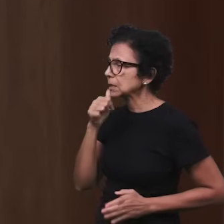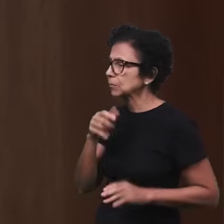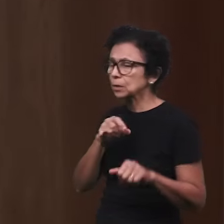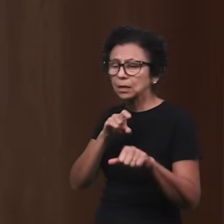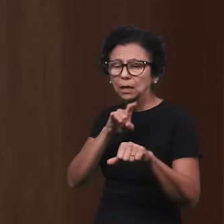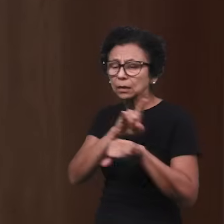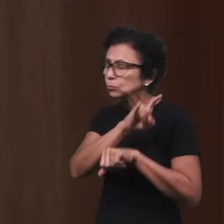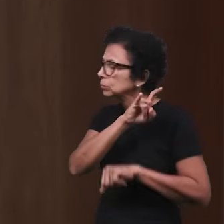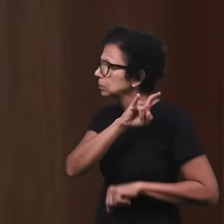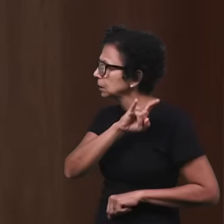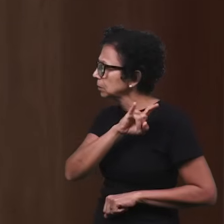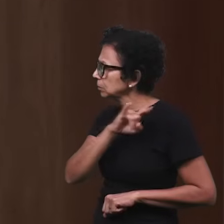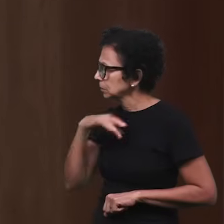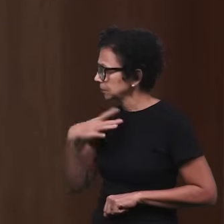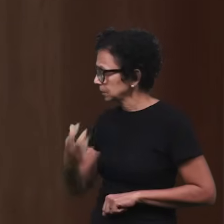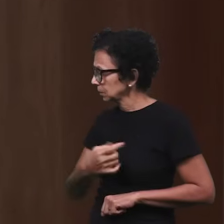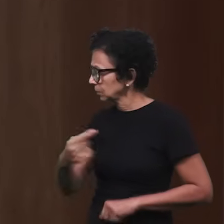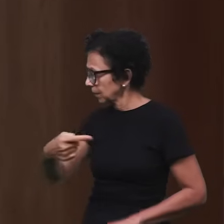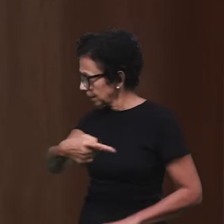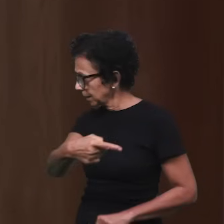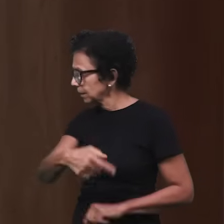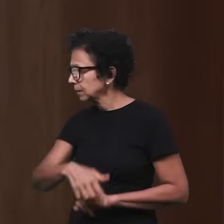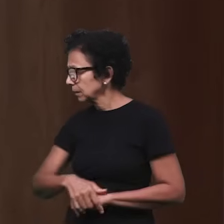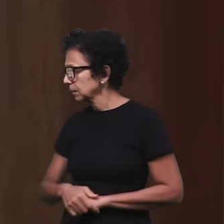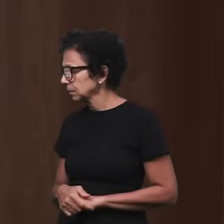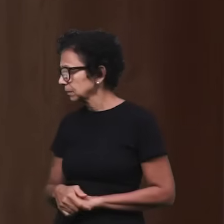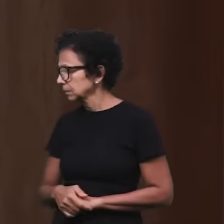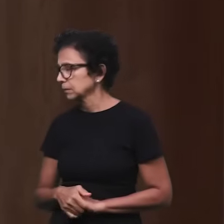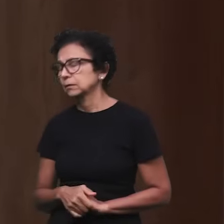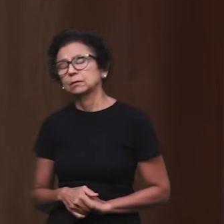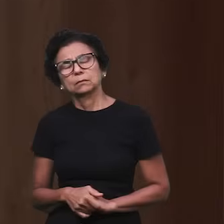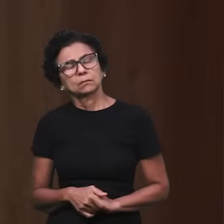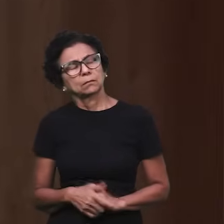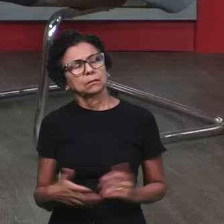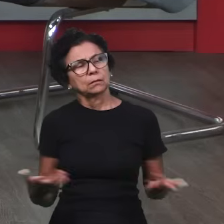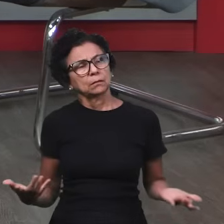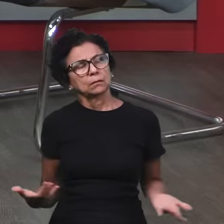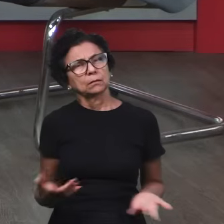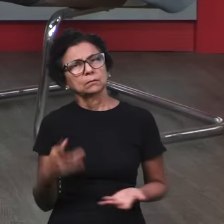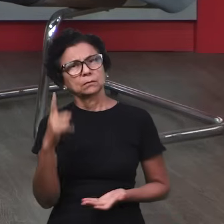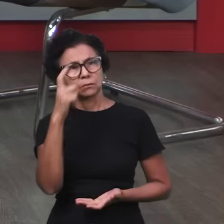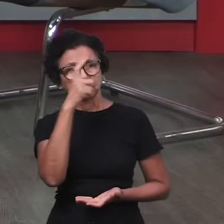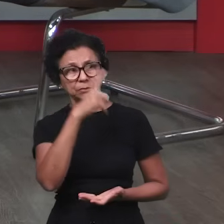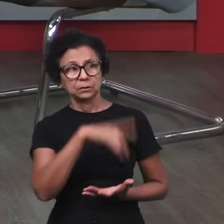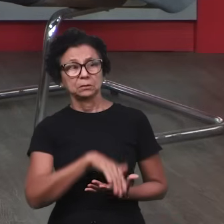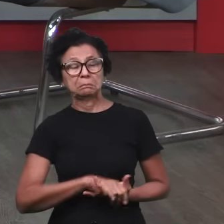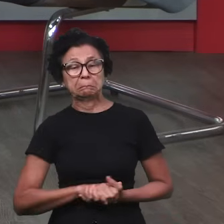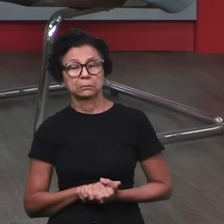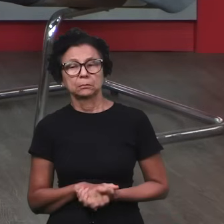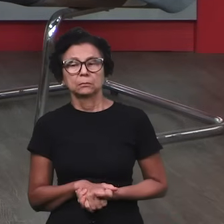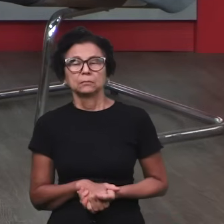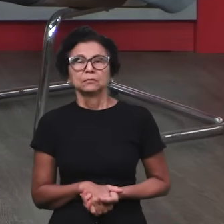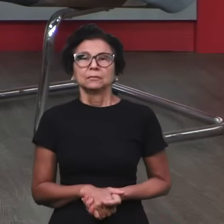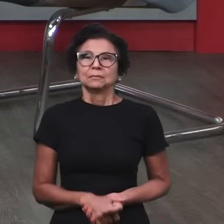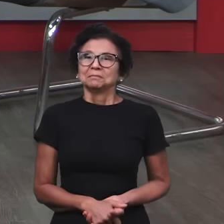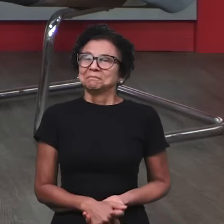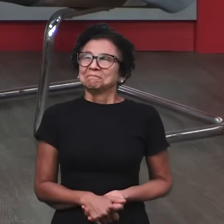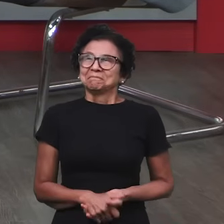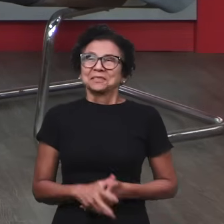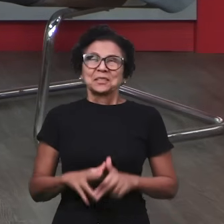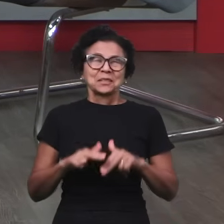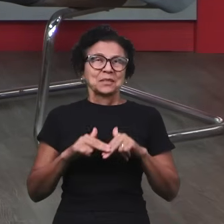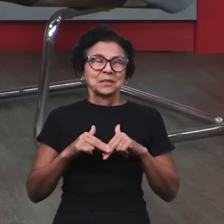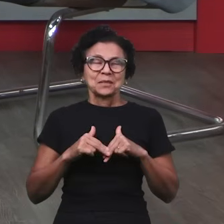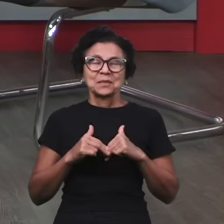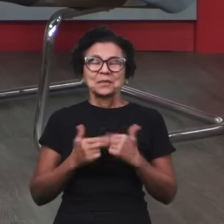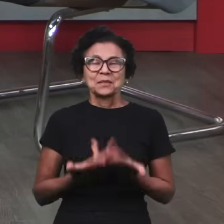veio salvar essa daqui, ou ela vai ser... Rapaz, situação dificílima. Difícil demais. só pelo Espírito para resolver uma situação dessa. Isso não